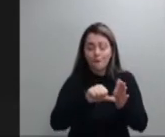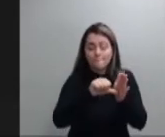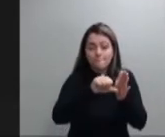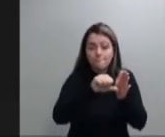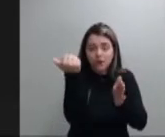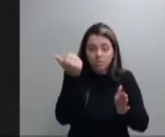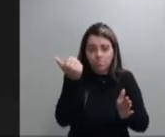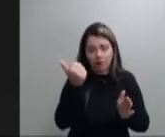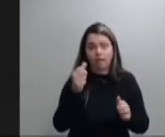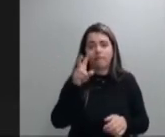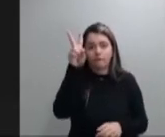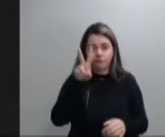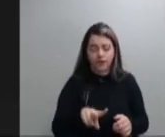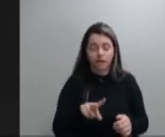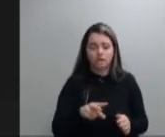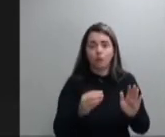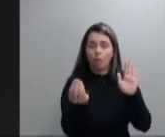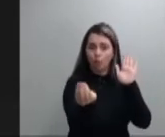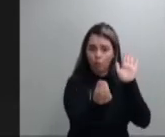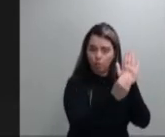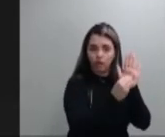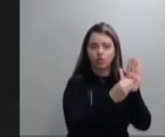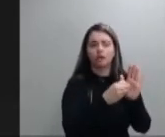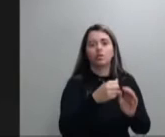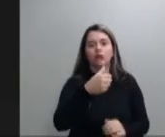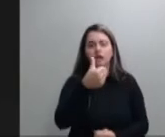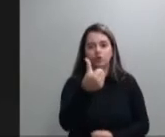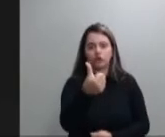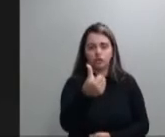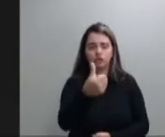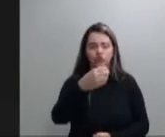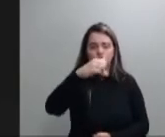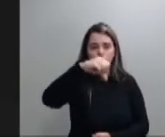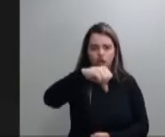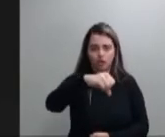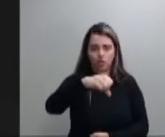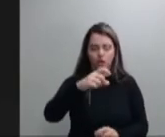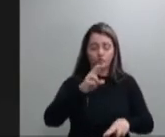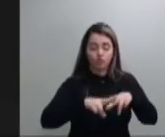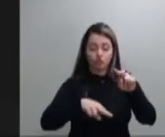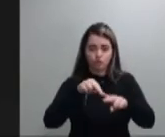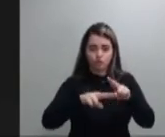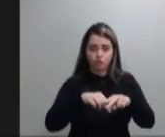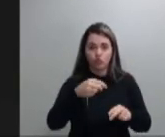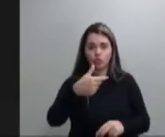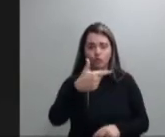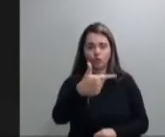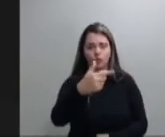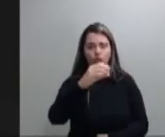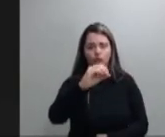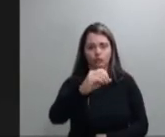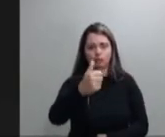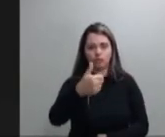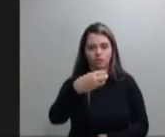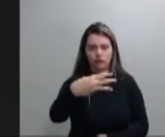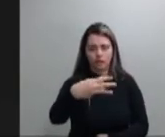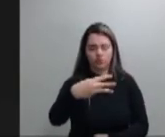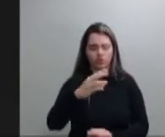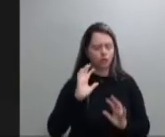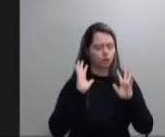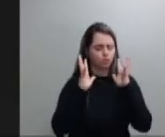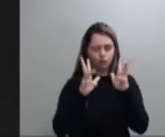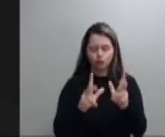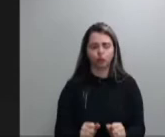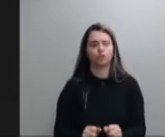concurso 19 de julho 2013 sendo esta a limitação extensiva a todos os títulos elencados no sub-item